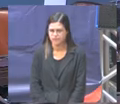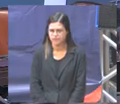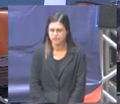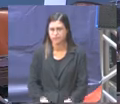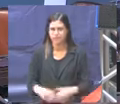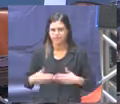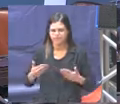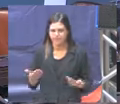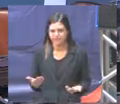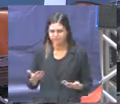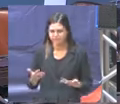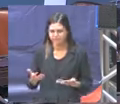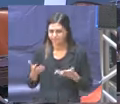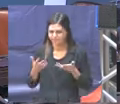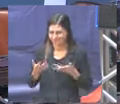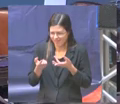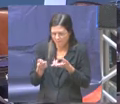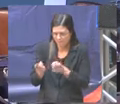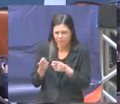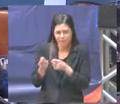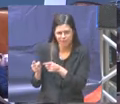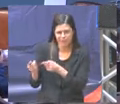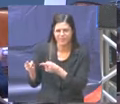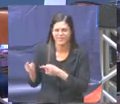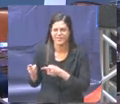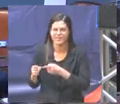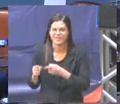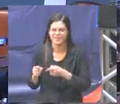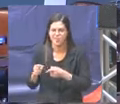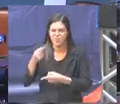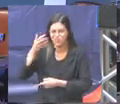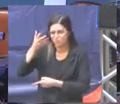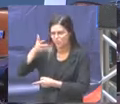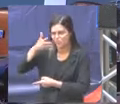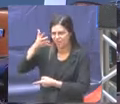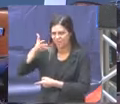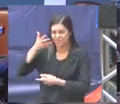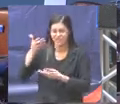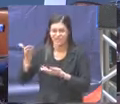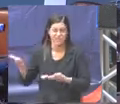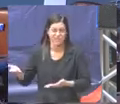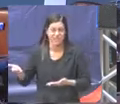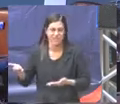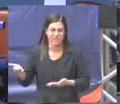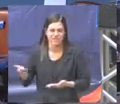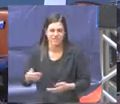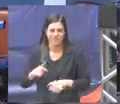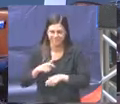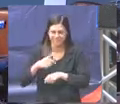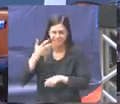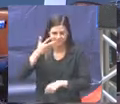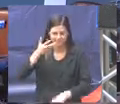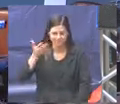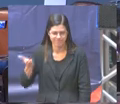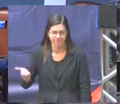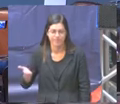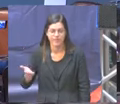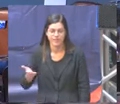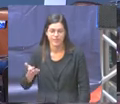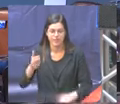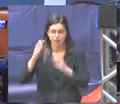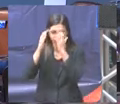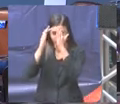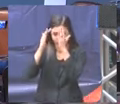Então, eu queria fazer uma provocação para os nossos palestrantes e já passar a palavra para eles, né? Para a gente refletir sobre